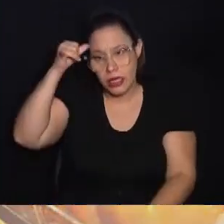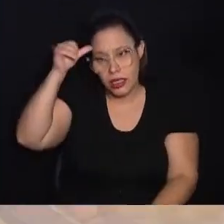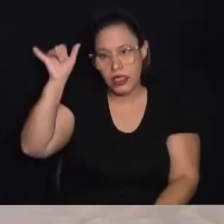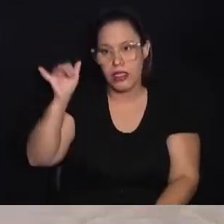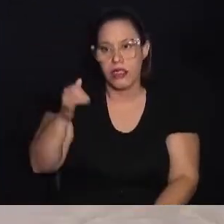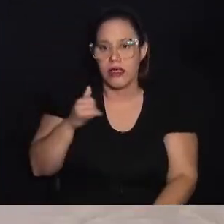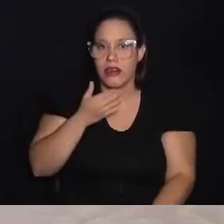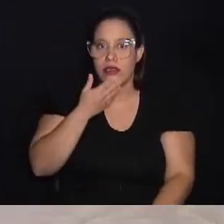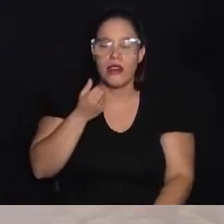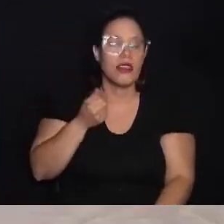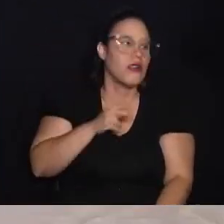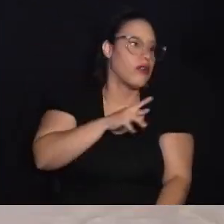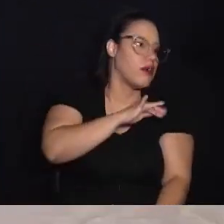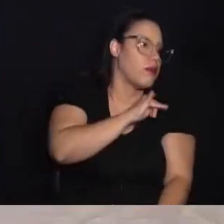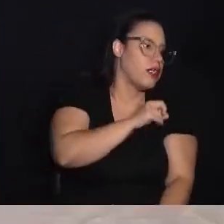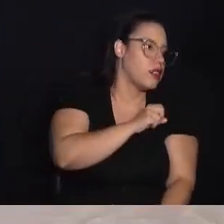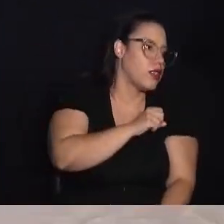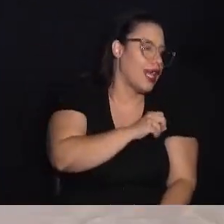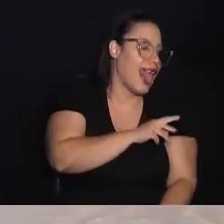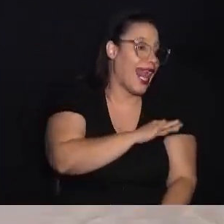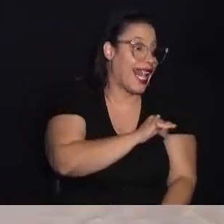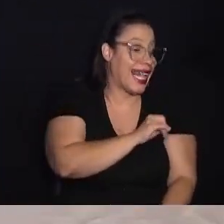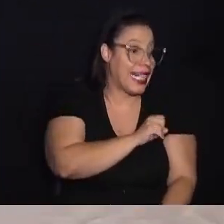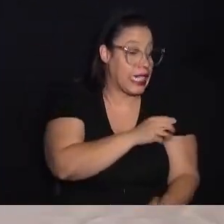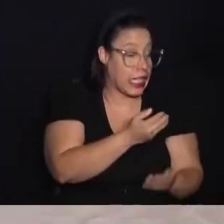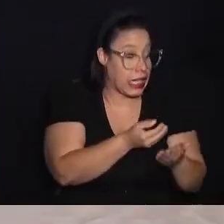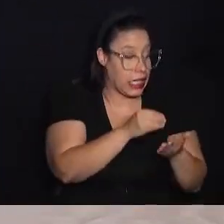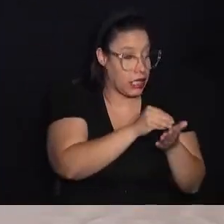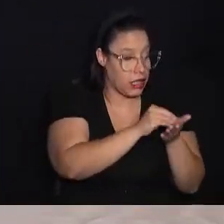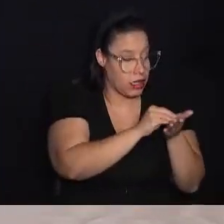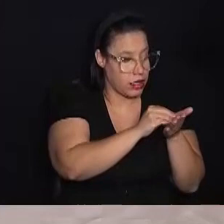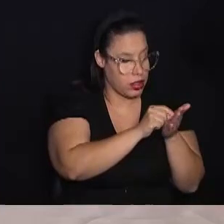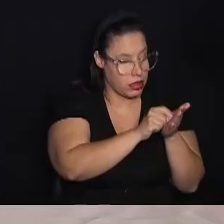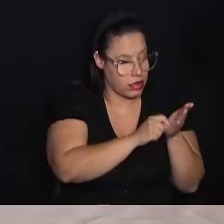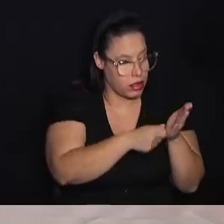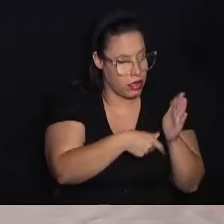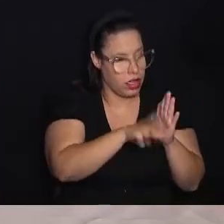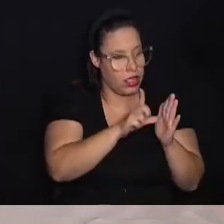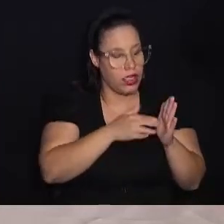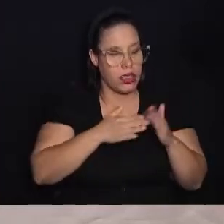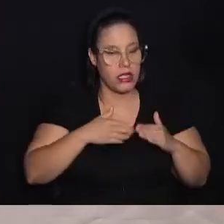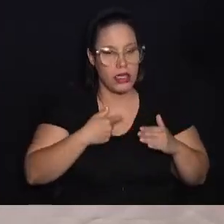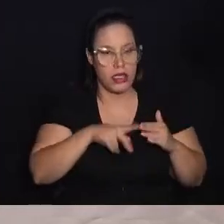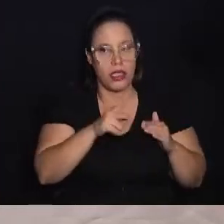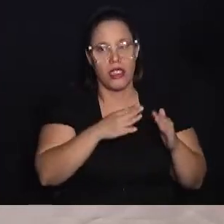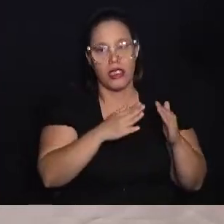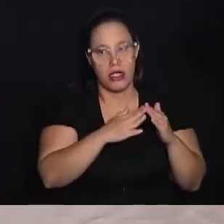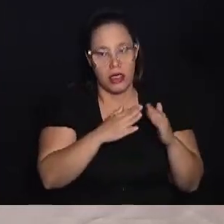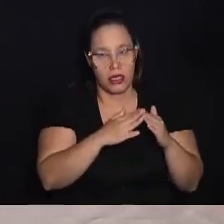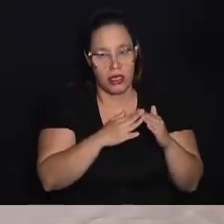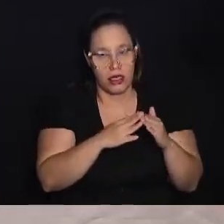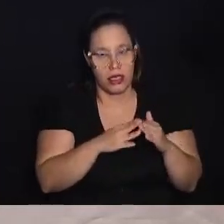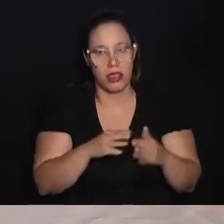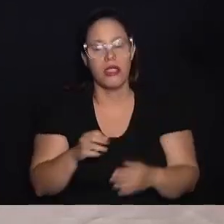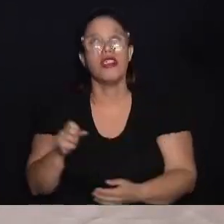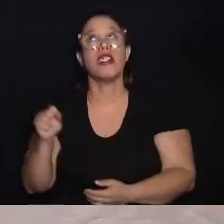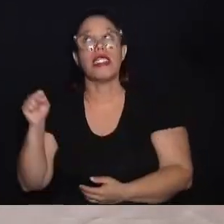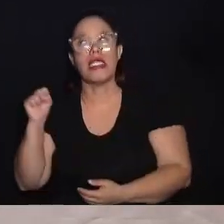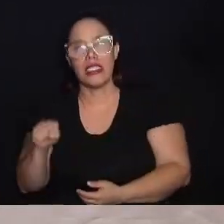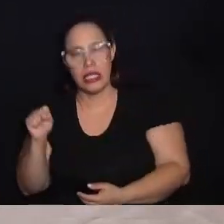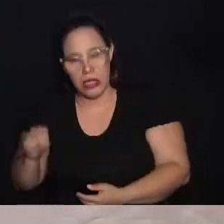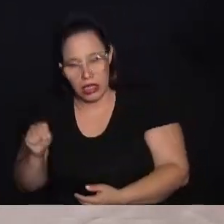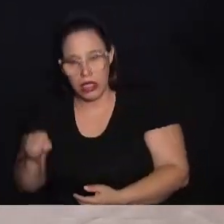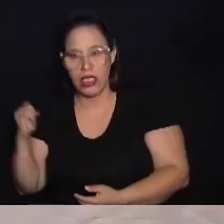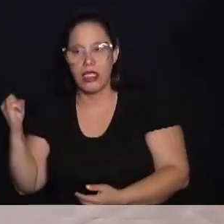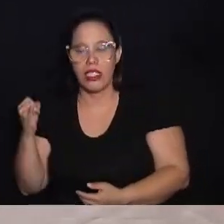E o Fabrício, fazer listas antes de sair de casa, uma listinha de compra, ajuda a priorizar o que é necessário? Imprescindível. Lista de